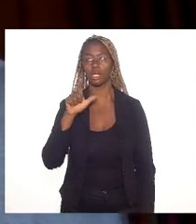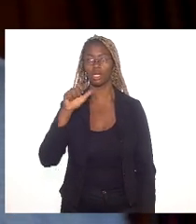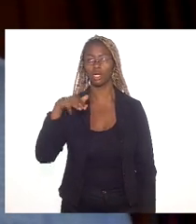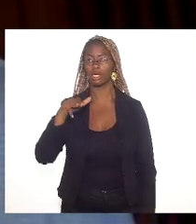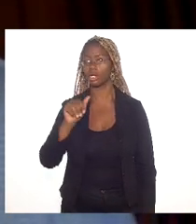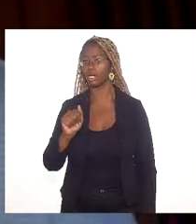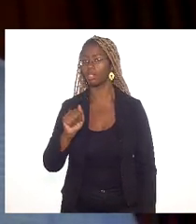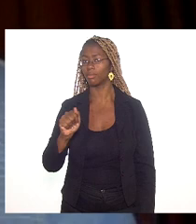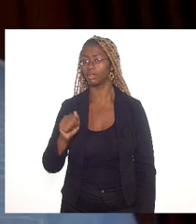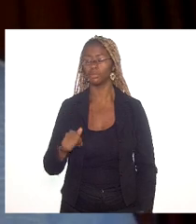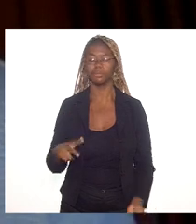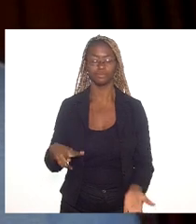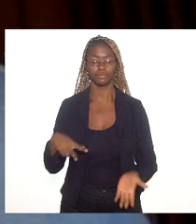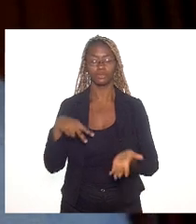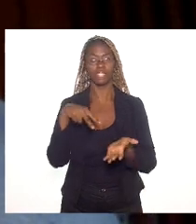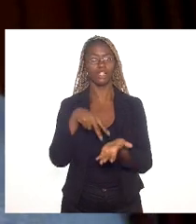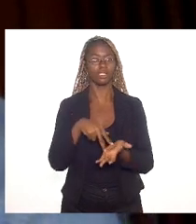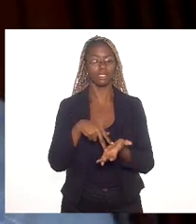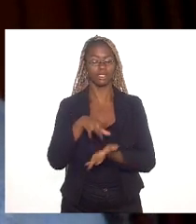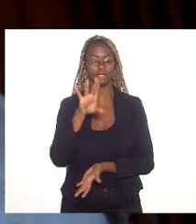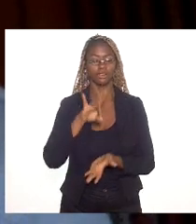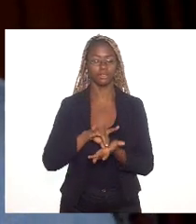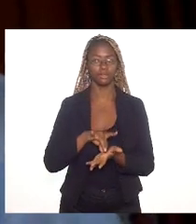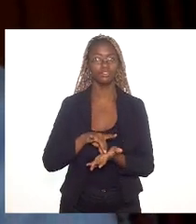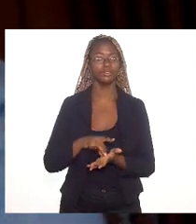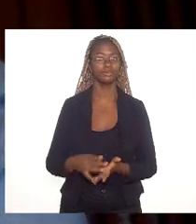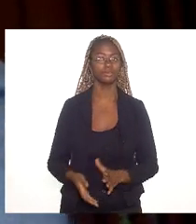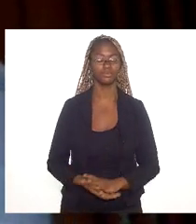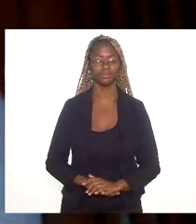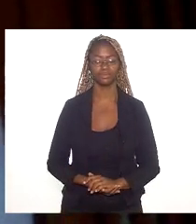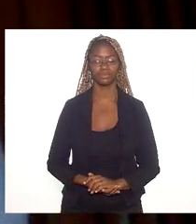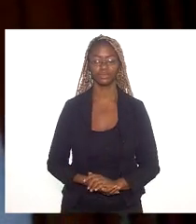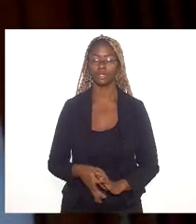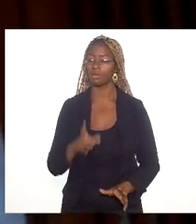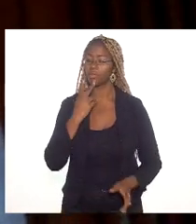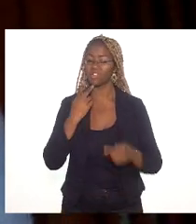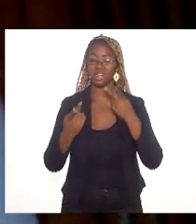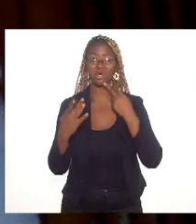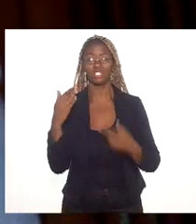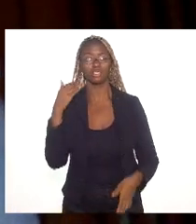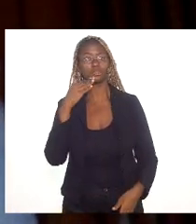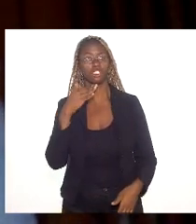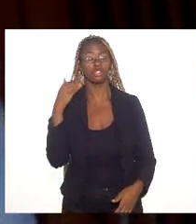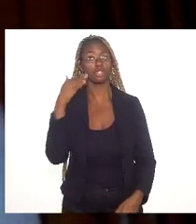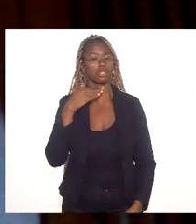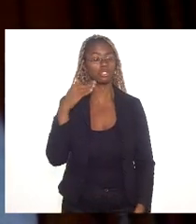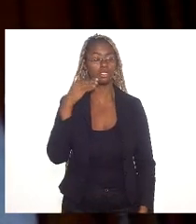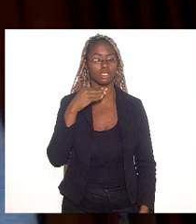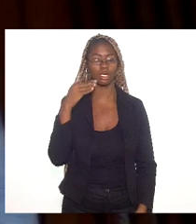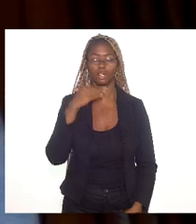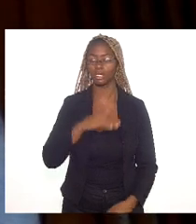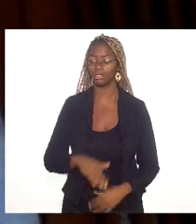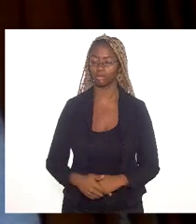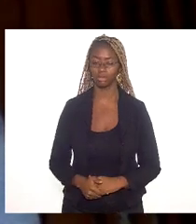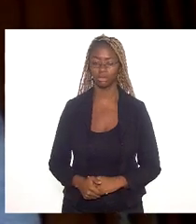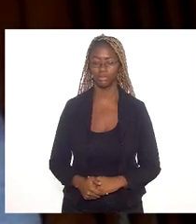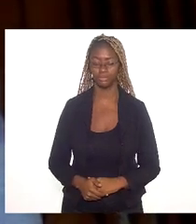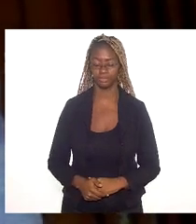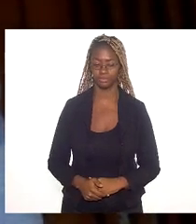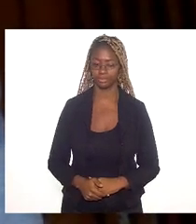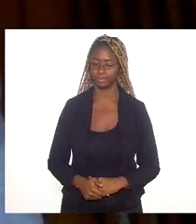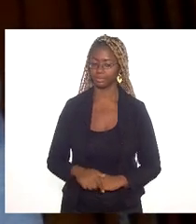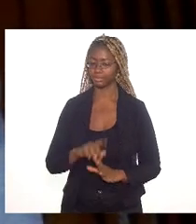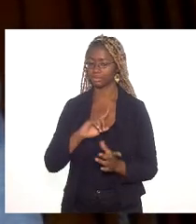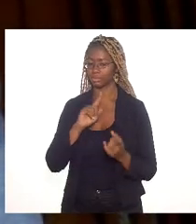parecer original era pela prejudicabilidade, por conta